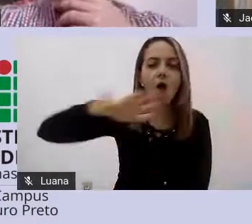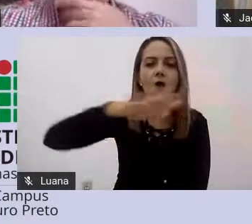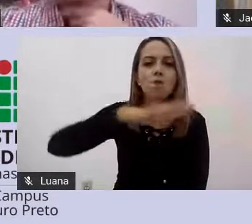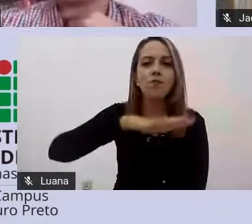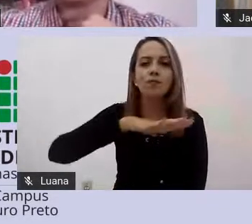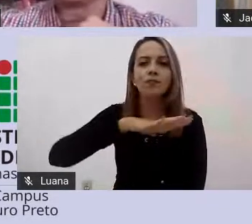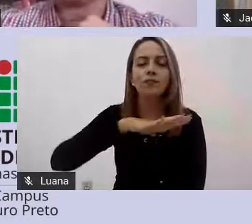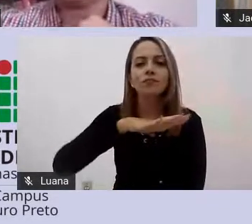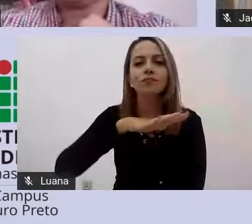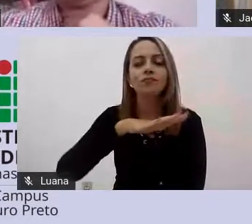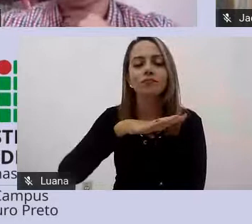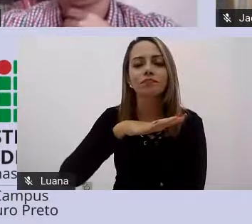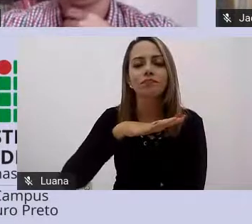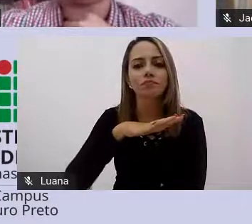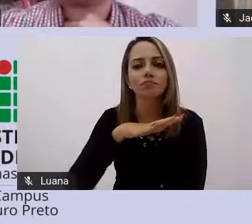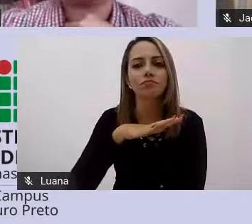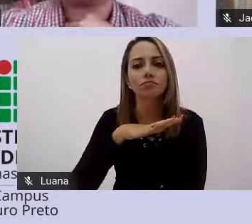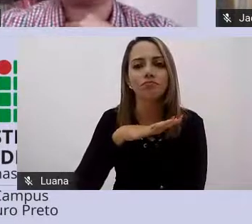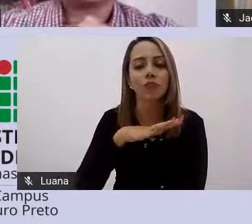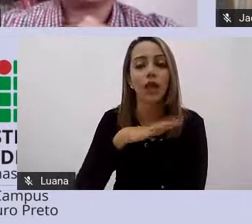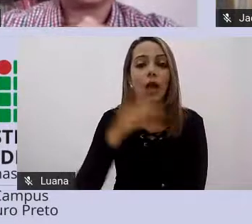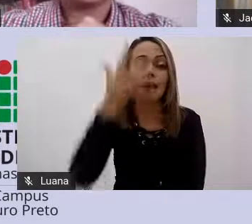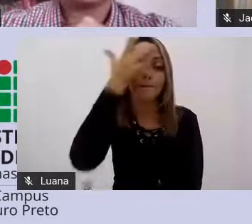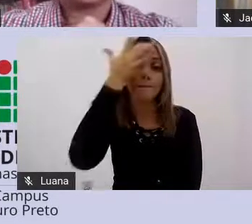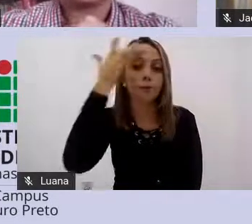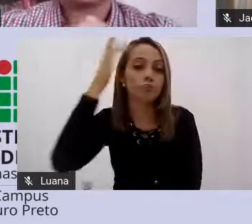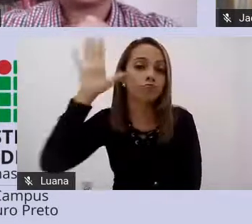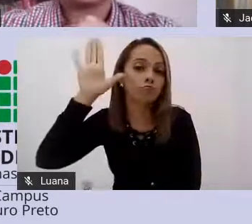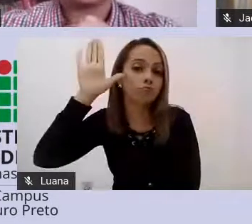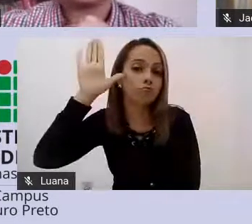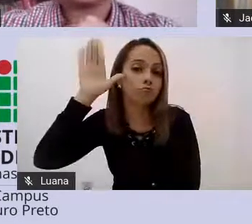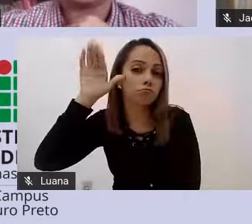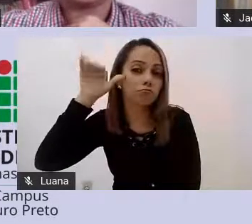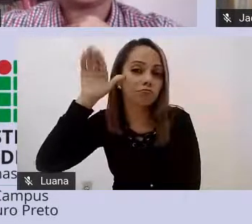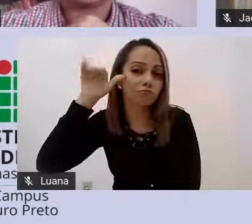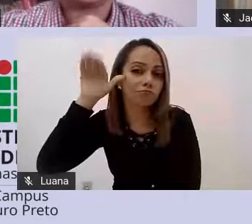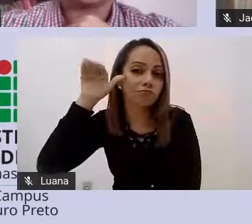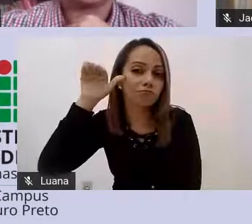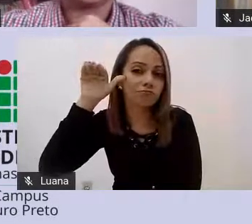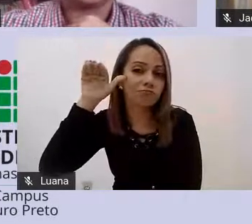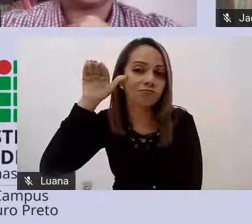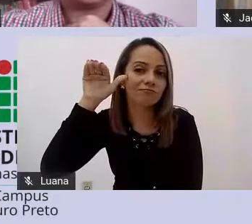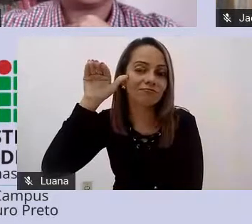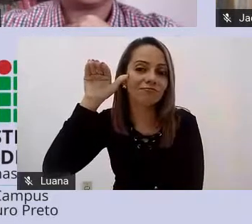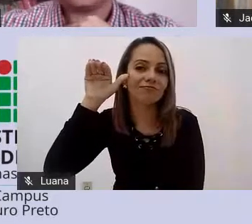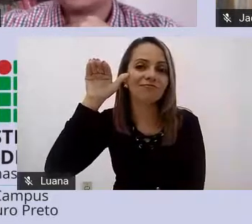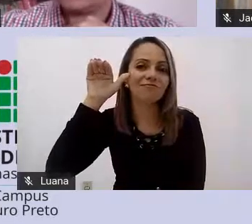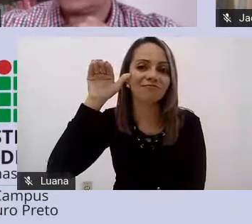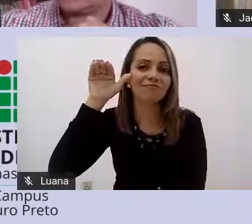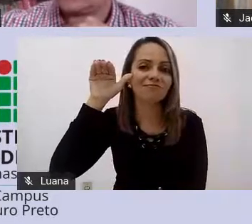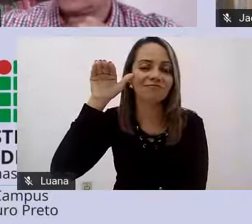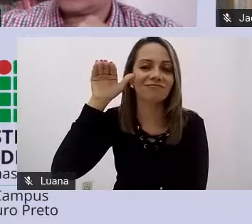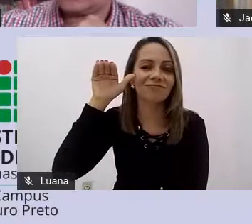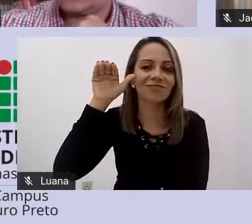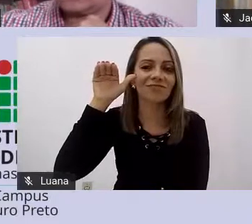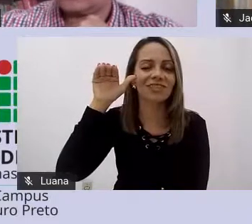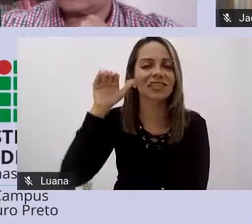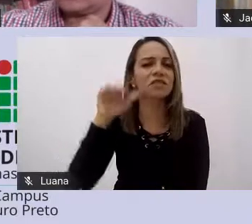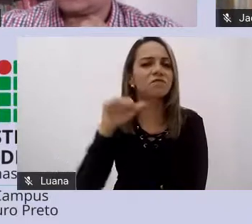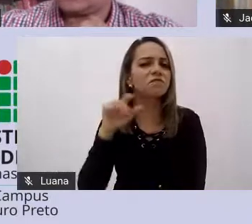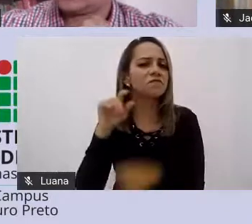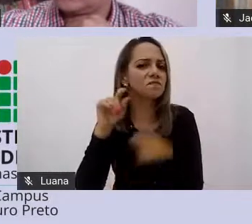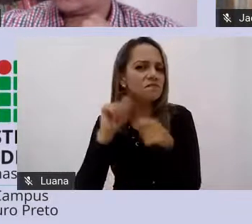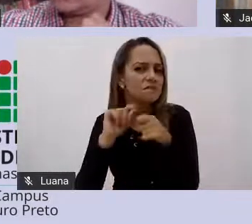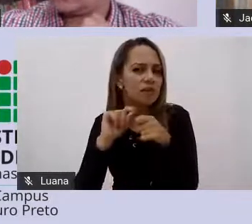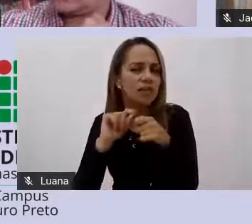os nossos, né, ouvintes e quem também está assistindo estão, assim, tecendo vários